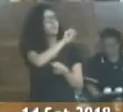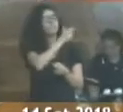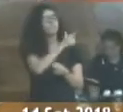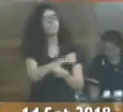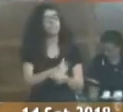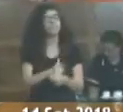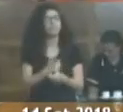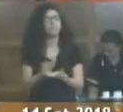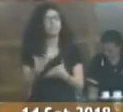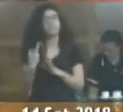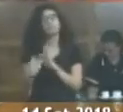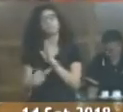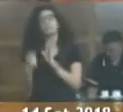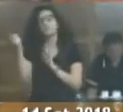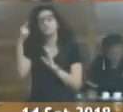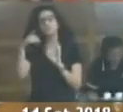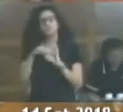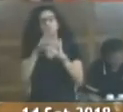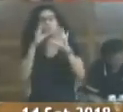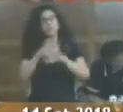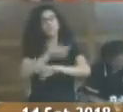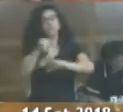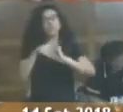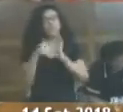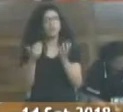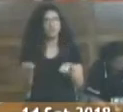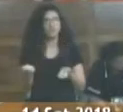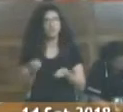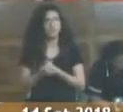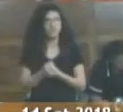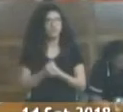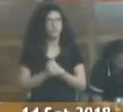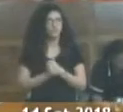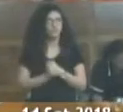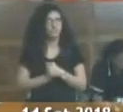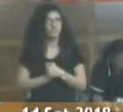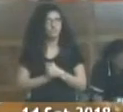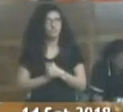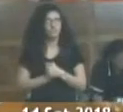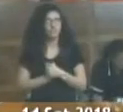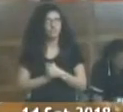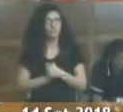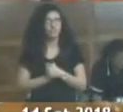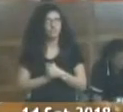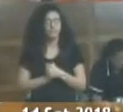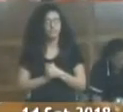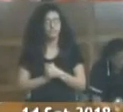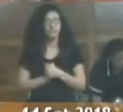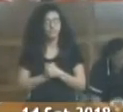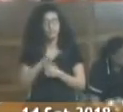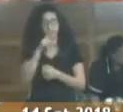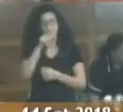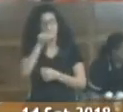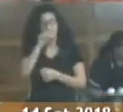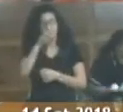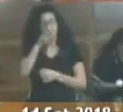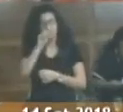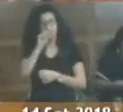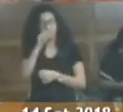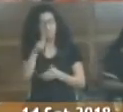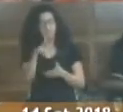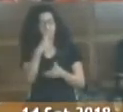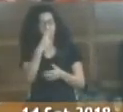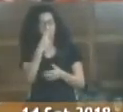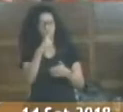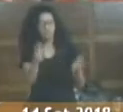tem luz, cadê o projeto de luz para todos em Palmas? Até então, Palmas me parecia terra do nunca, terra que não fazia parte da prefeitura,